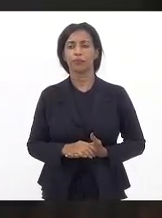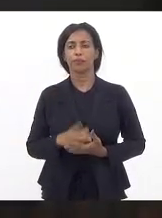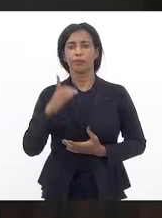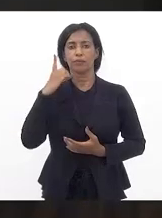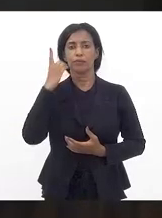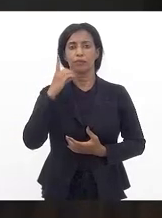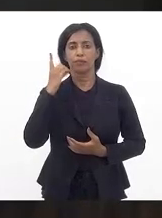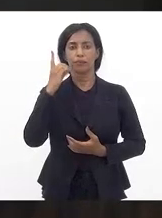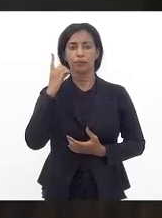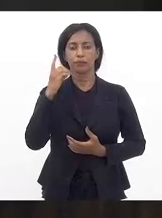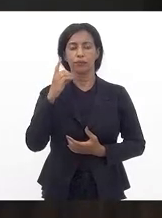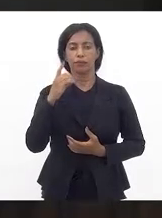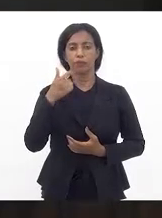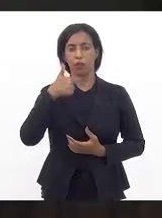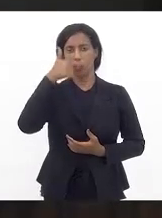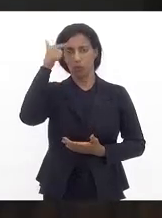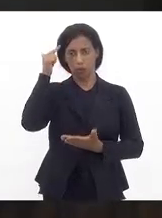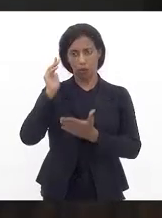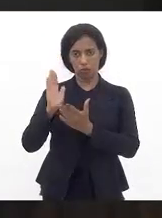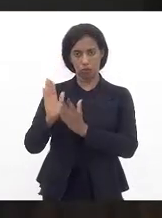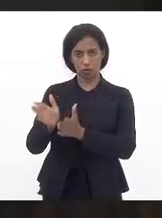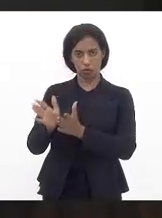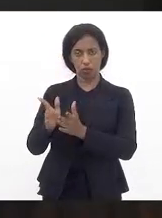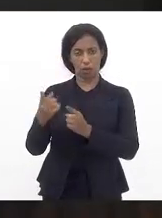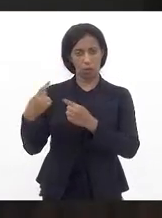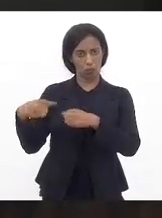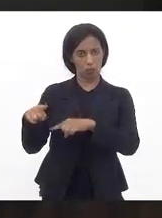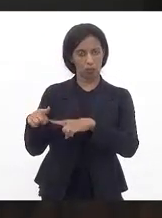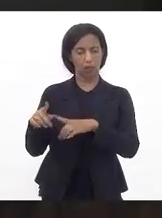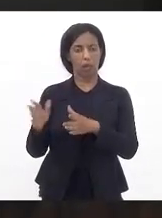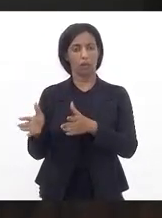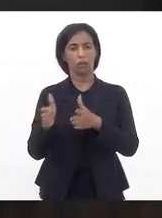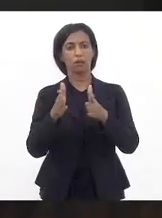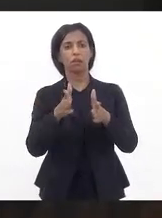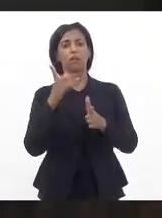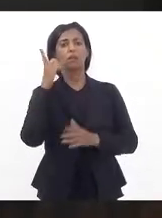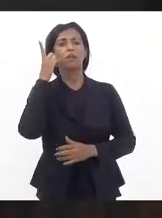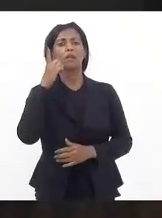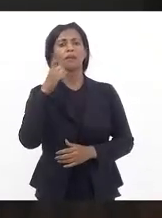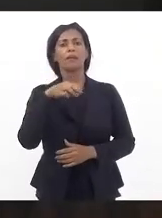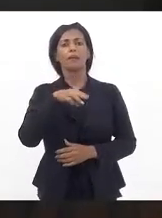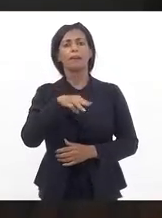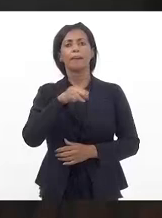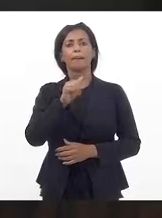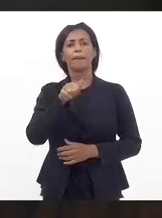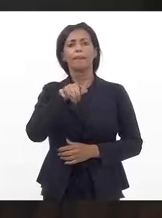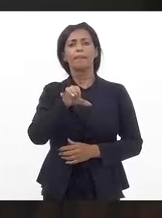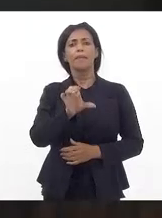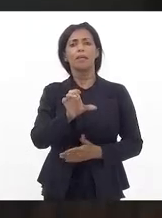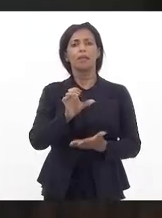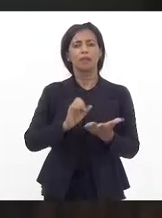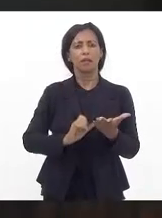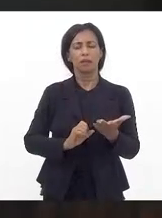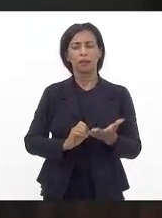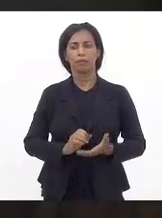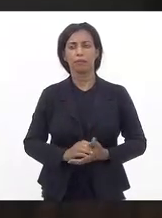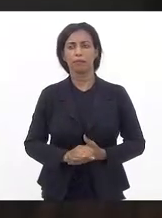o Deputado Luiz Paulo já deu o voto que foi divergente deputado Carlos minc